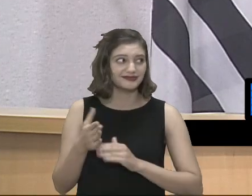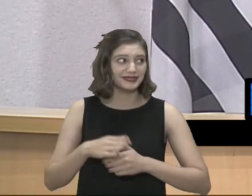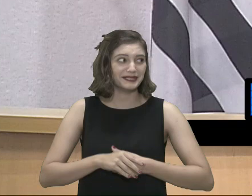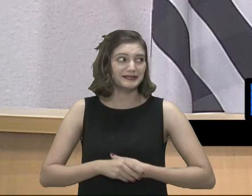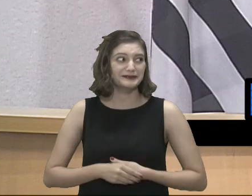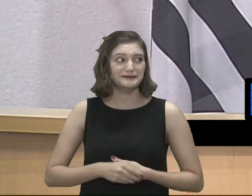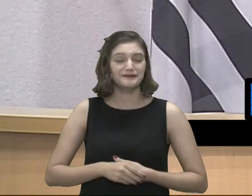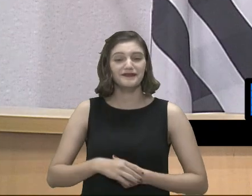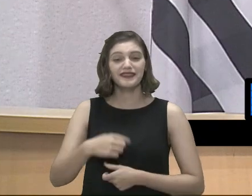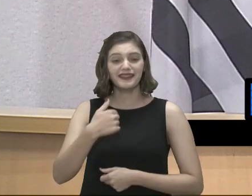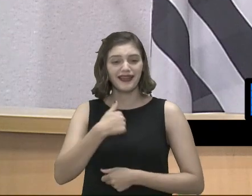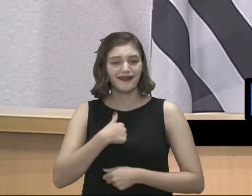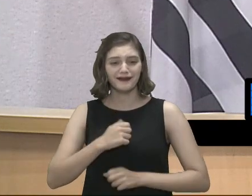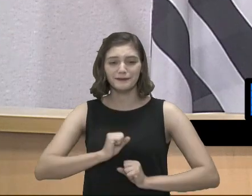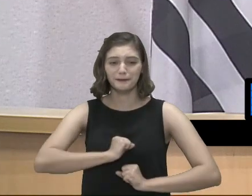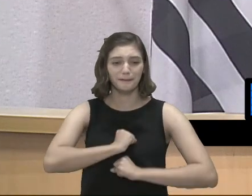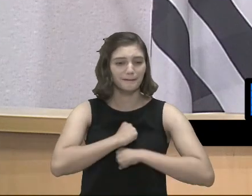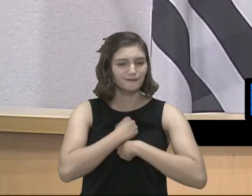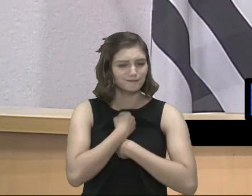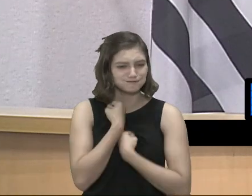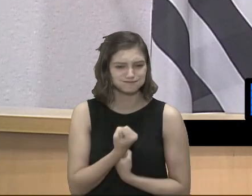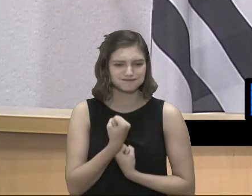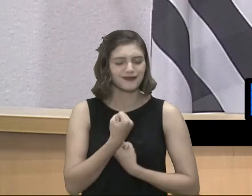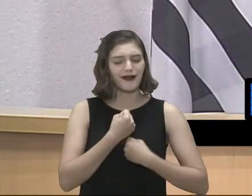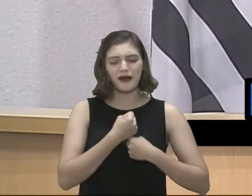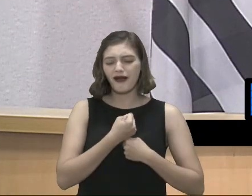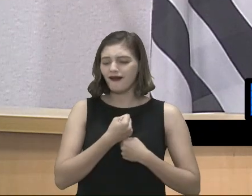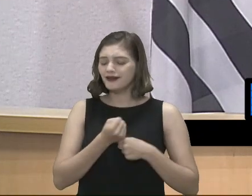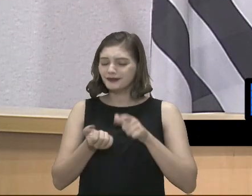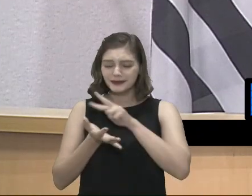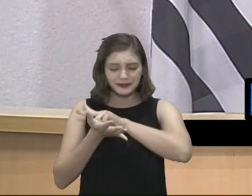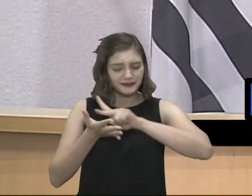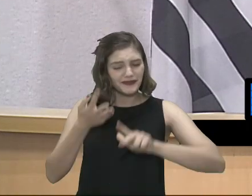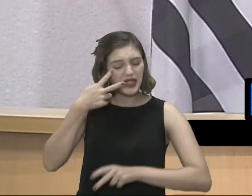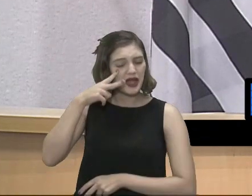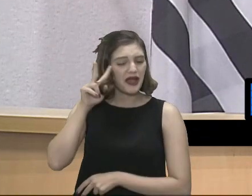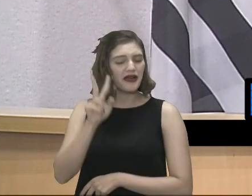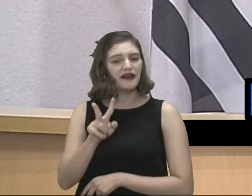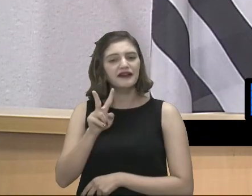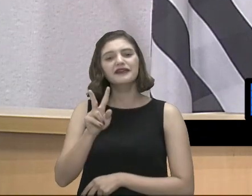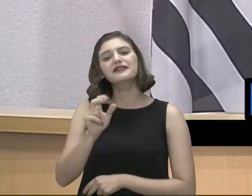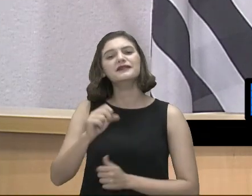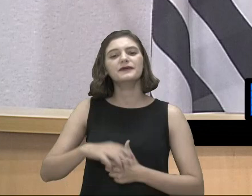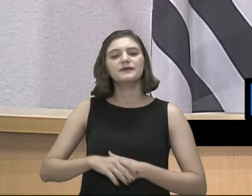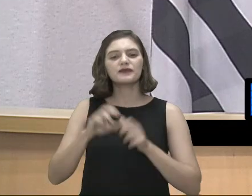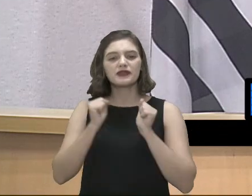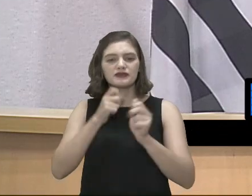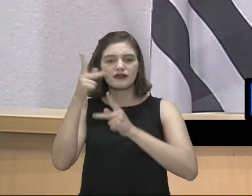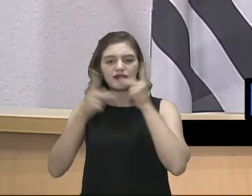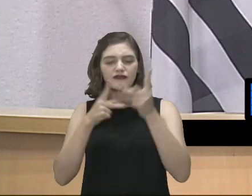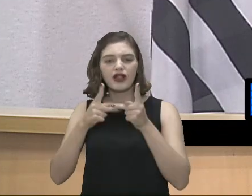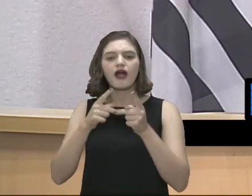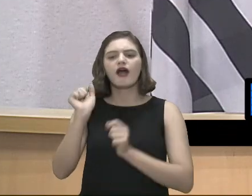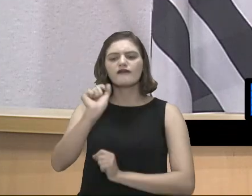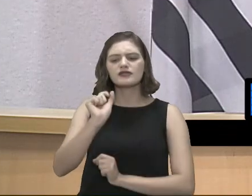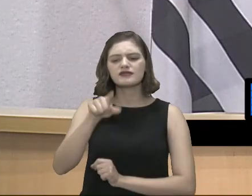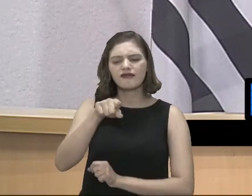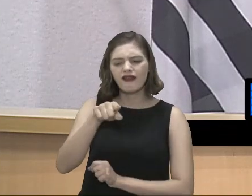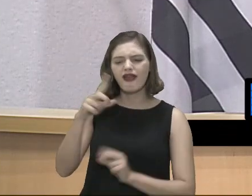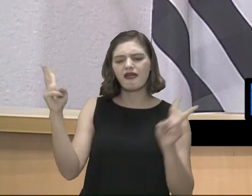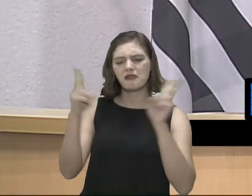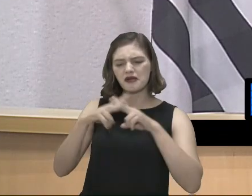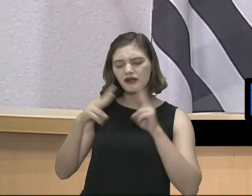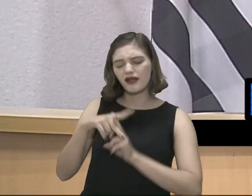Daí eu fico indignado com muita coisa que eu vejo, às vezes eu conserto, a pessoa pode falar, ah, tá arrumando encrenca. Não é,